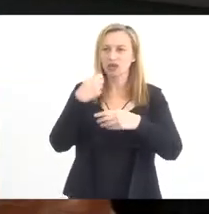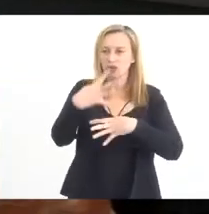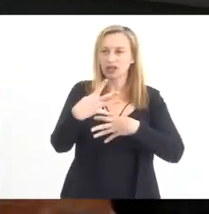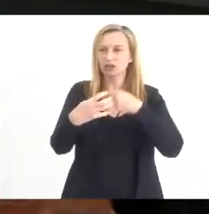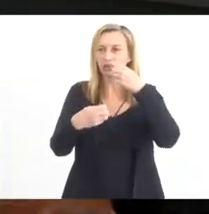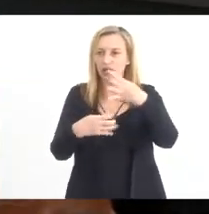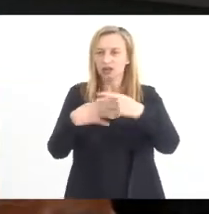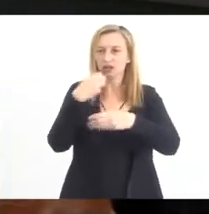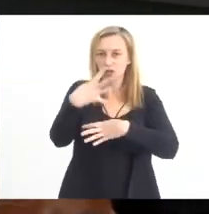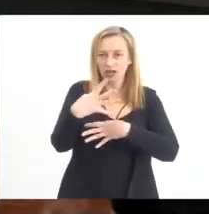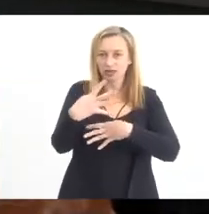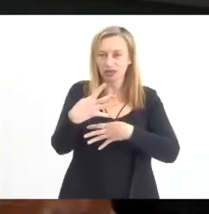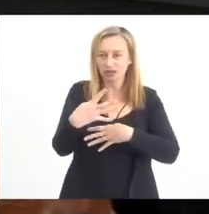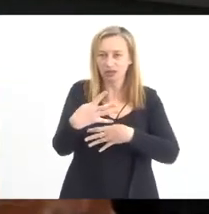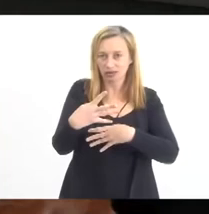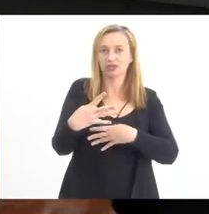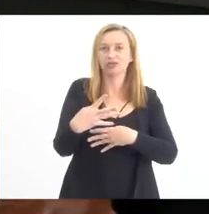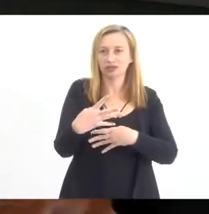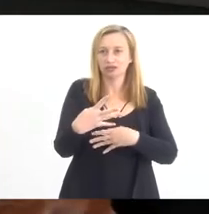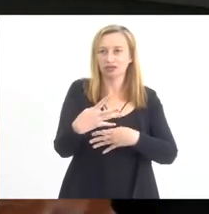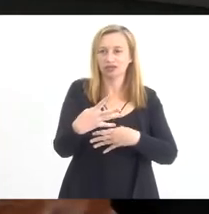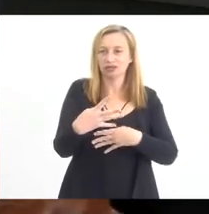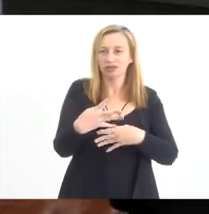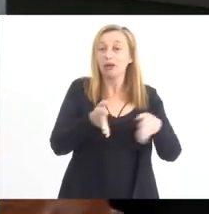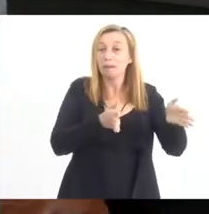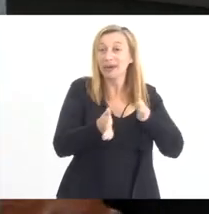que. 16 anos são 4 mandatos.